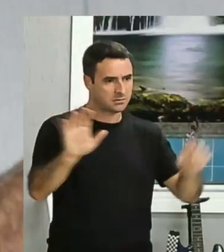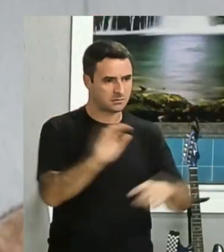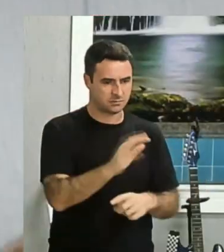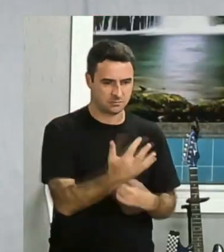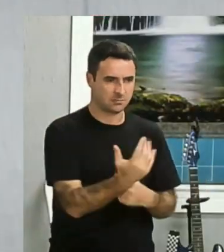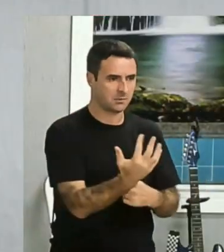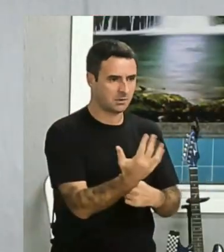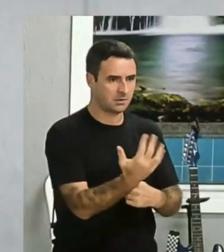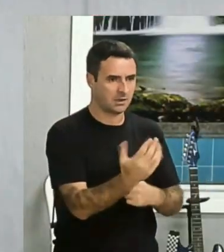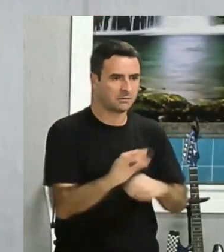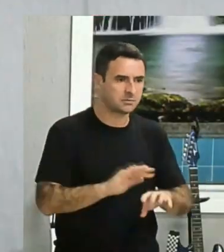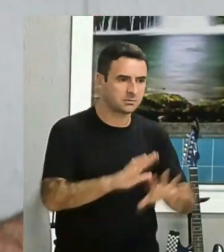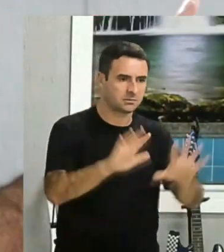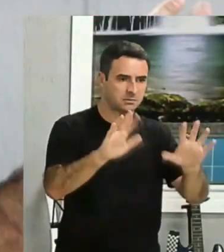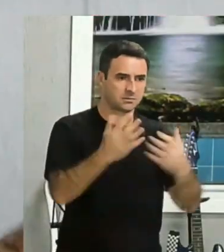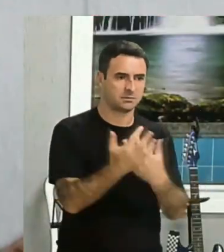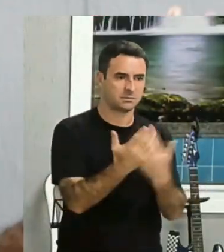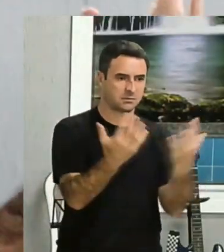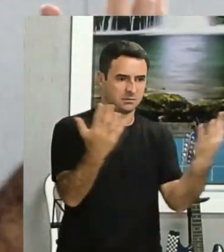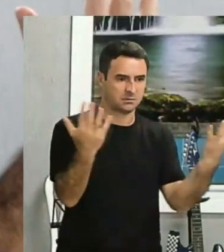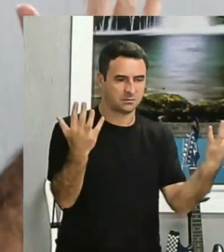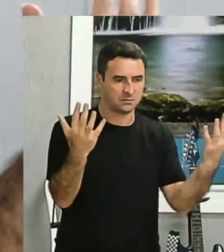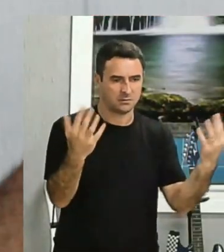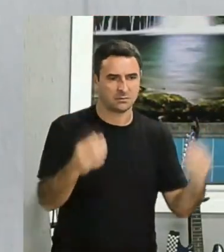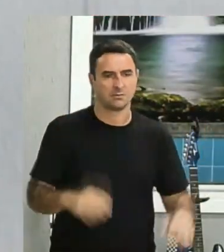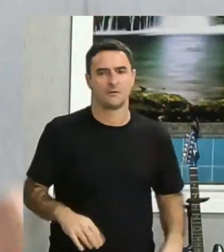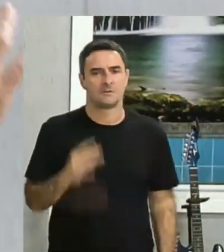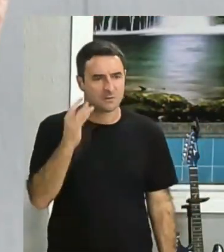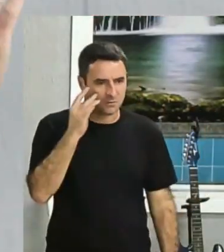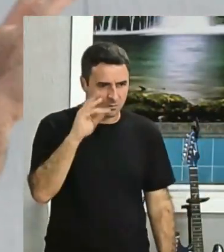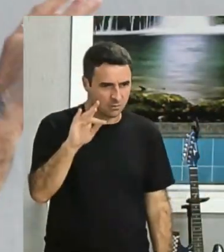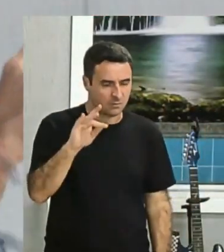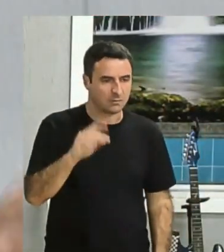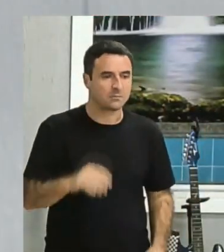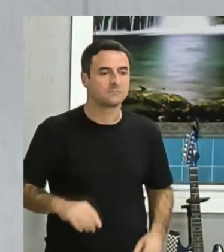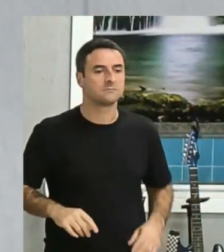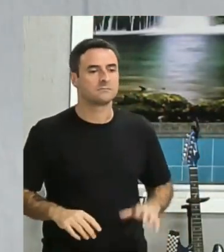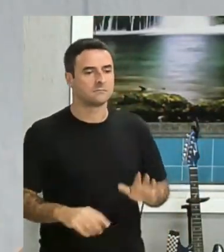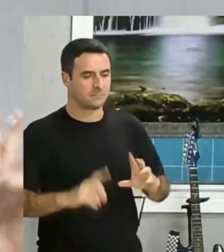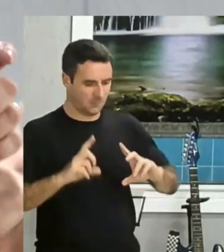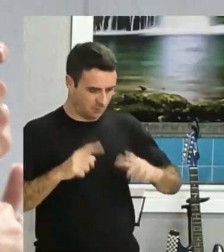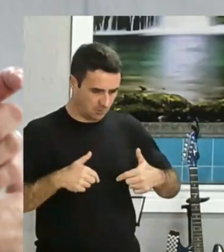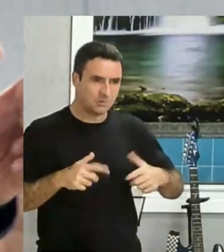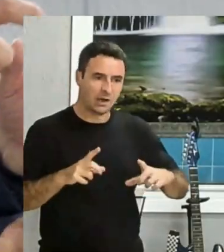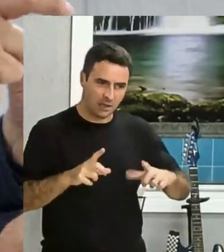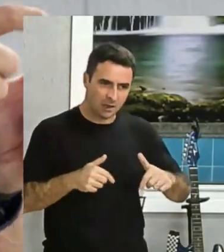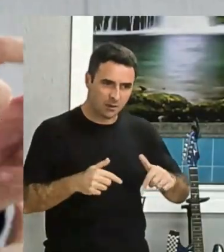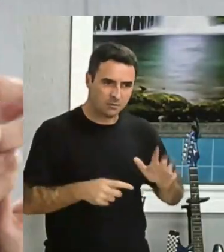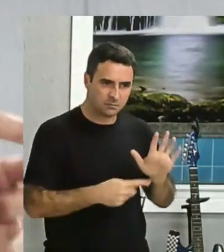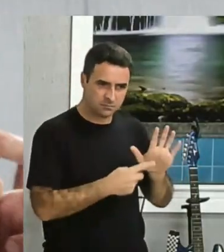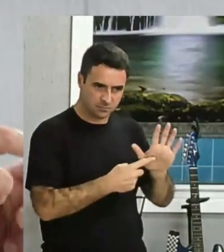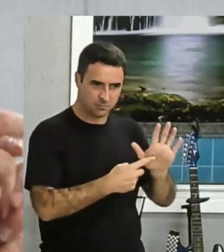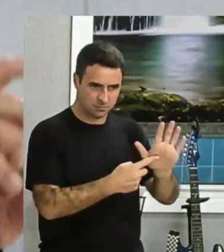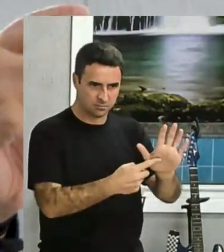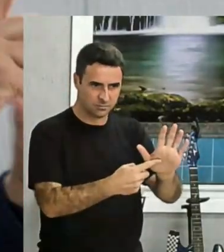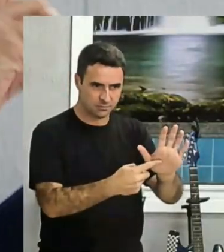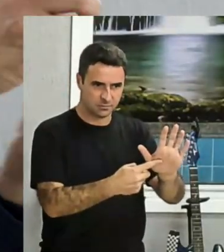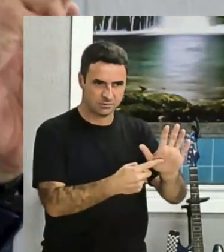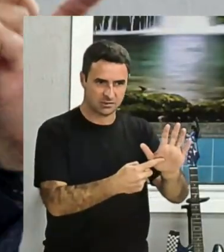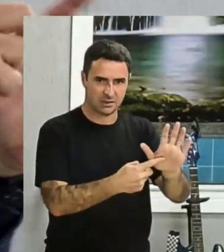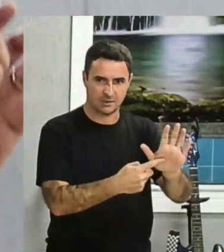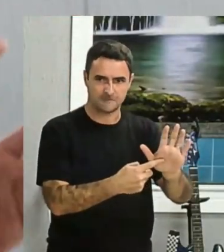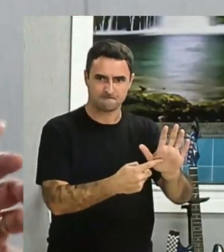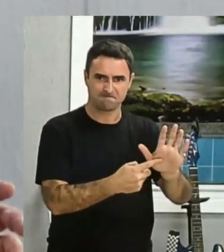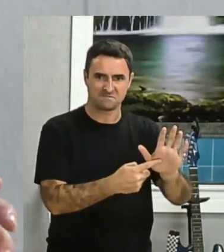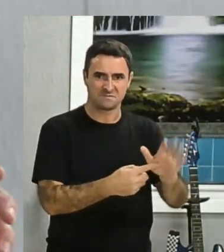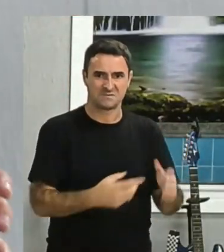candelabros de ouro. O símbolo de Israel é um tipo de candelabro,